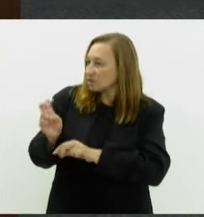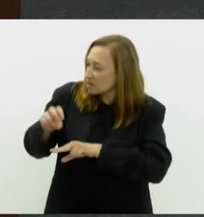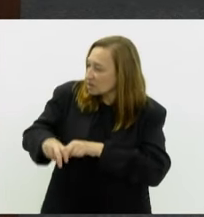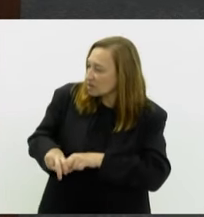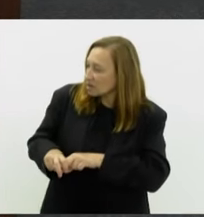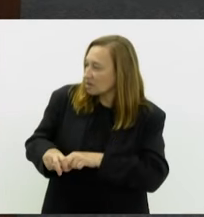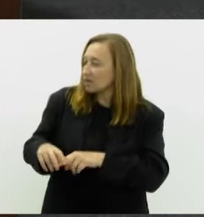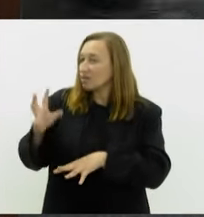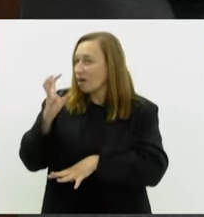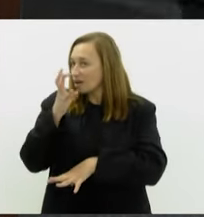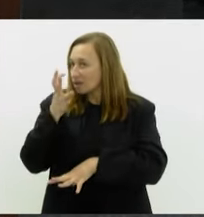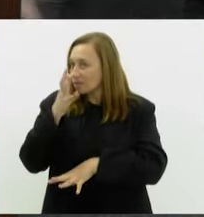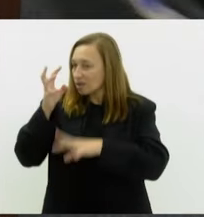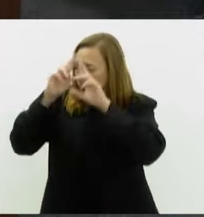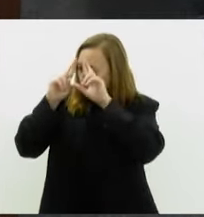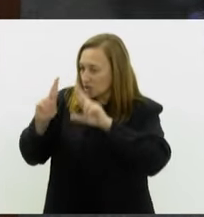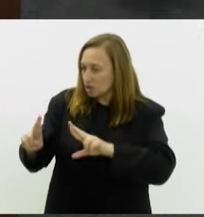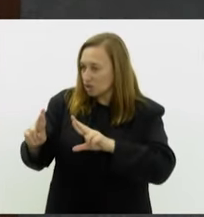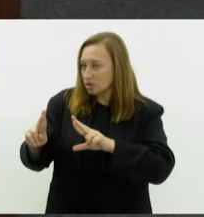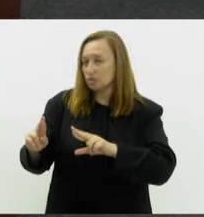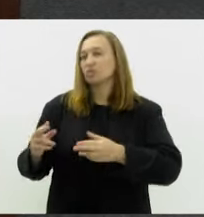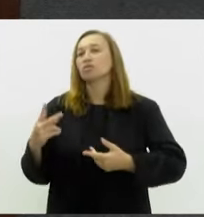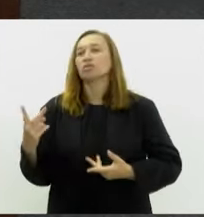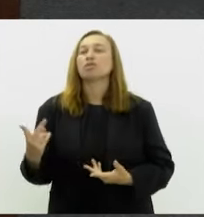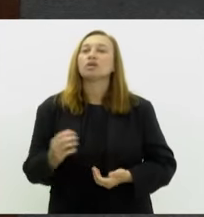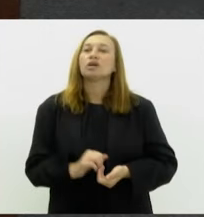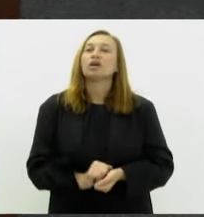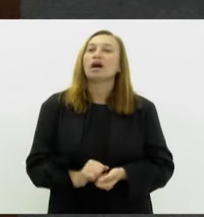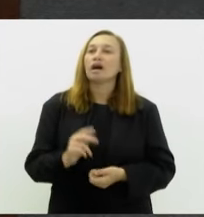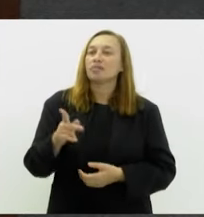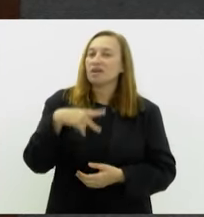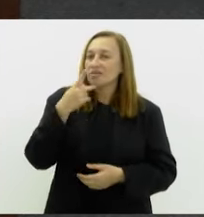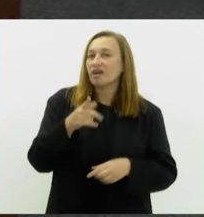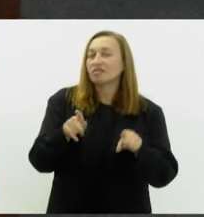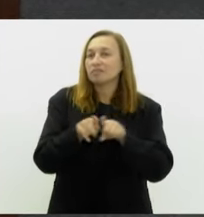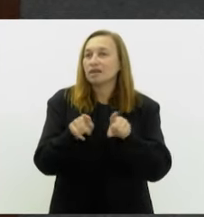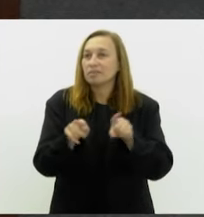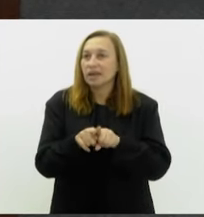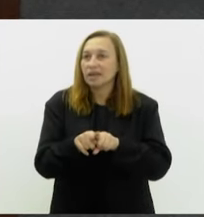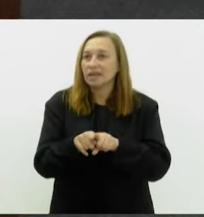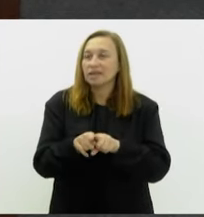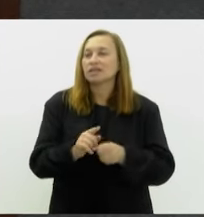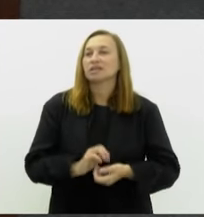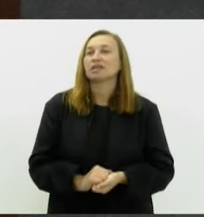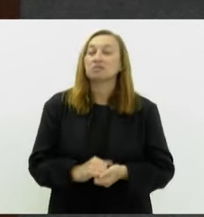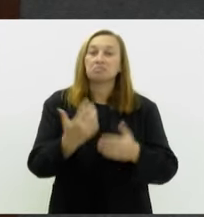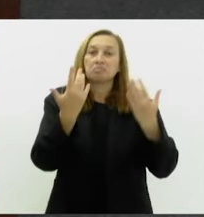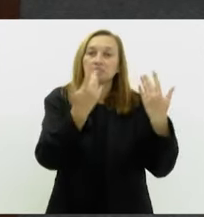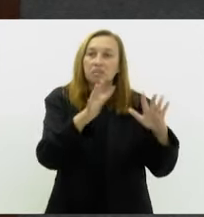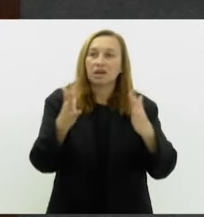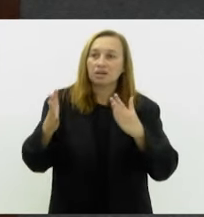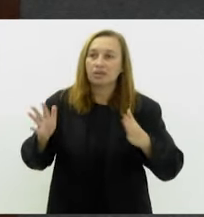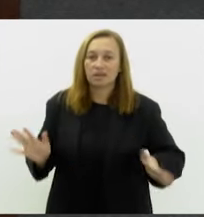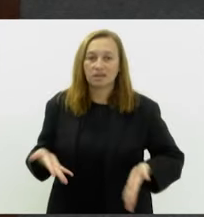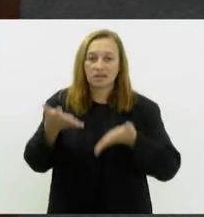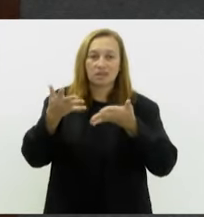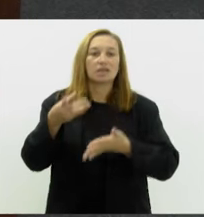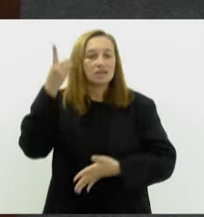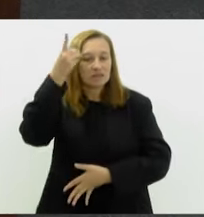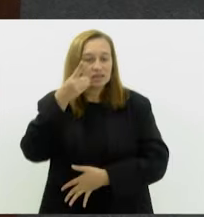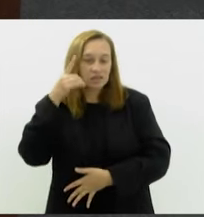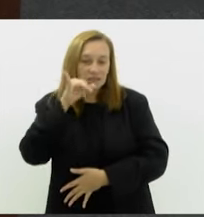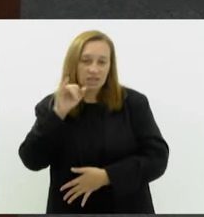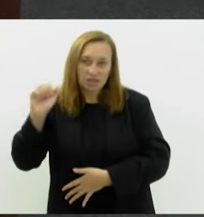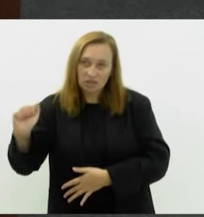uma admiração e respeito recíprocos. A minha fala é também para elogiar a iniciativa da deputada